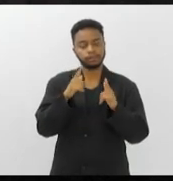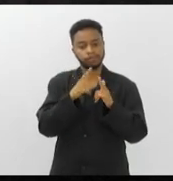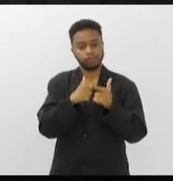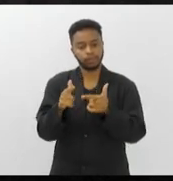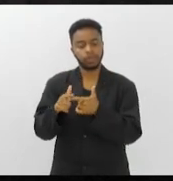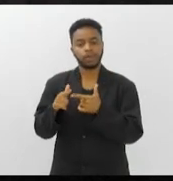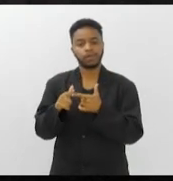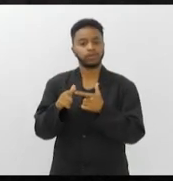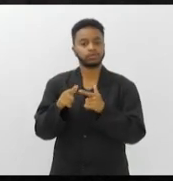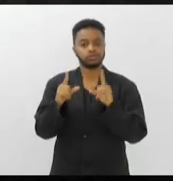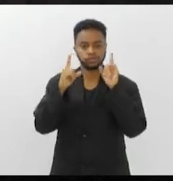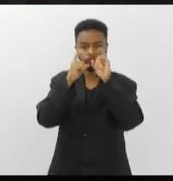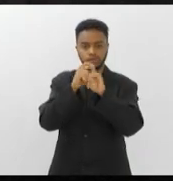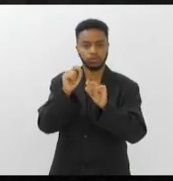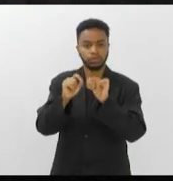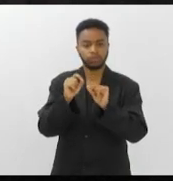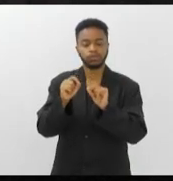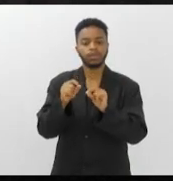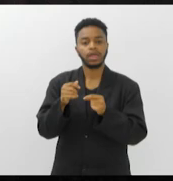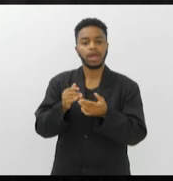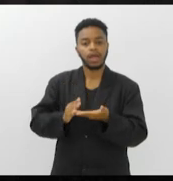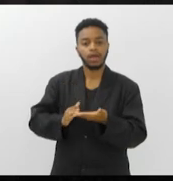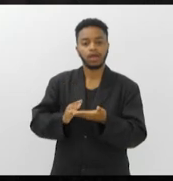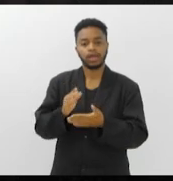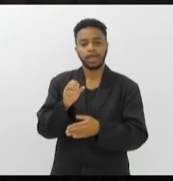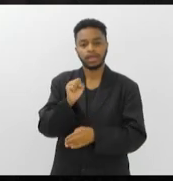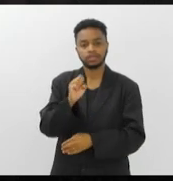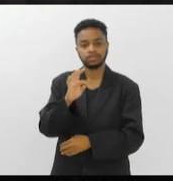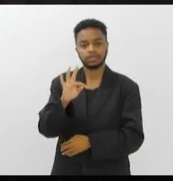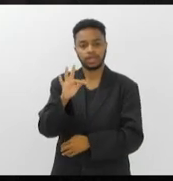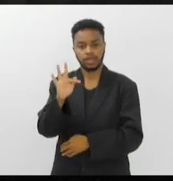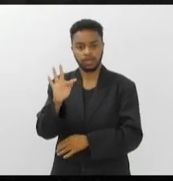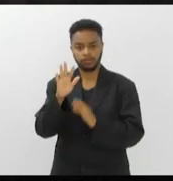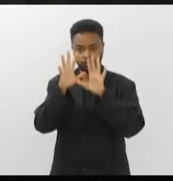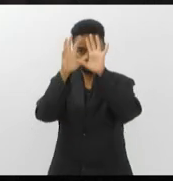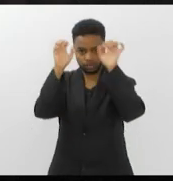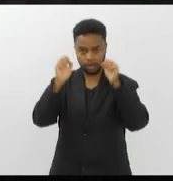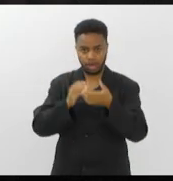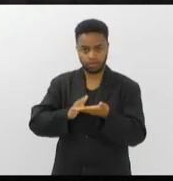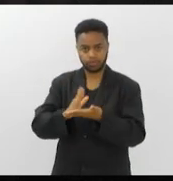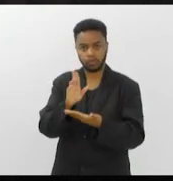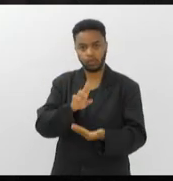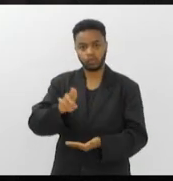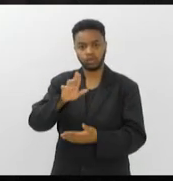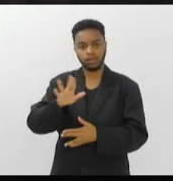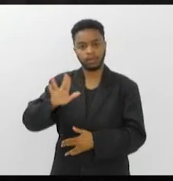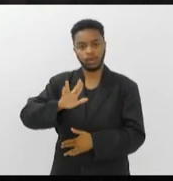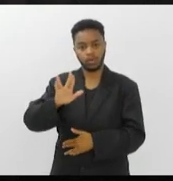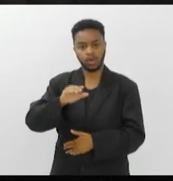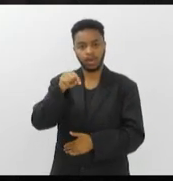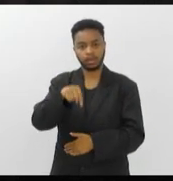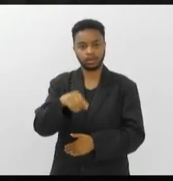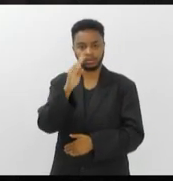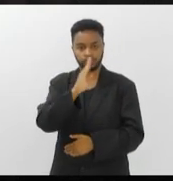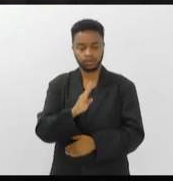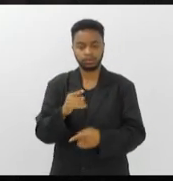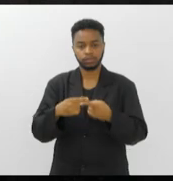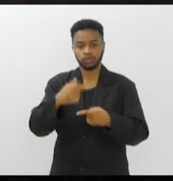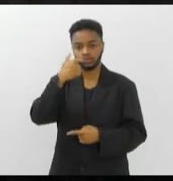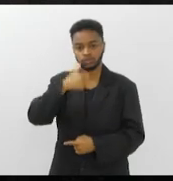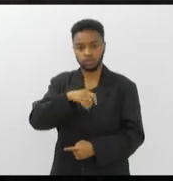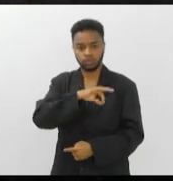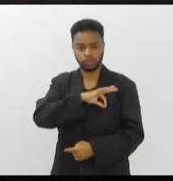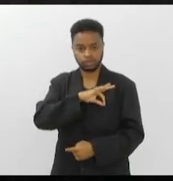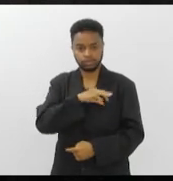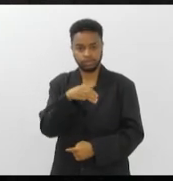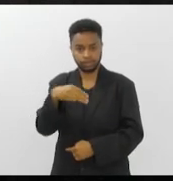STF sobre a situação do uso da maconha no nosso país. Eu, como policial militar e